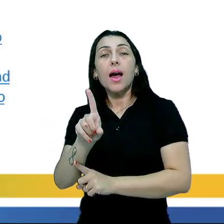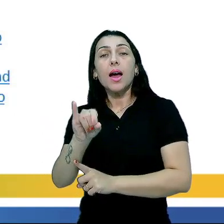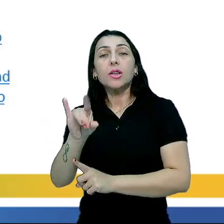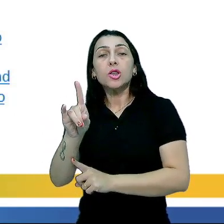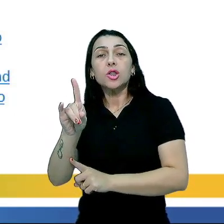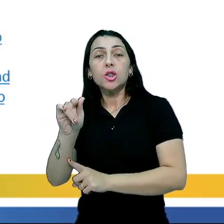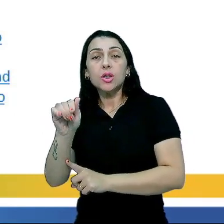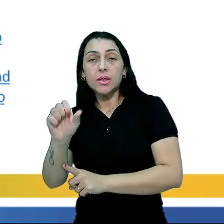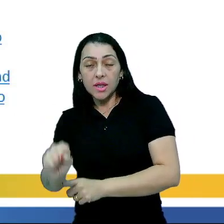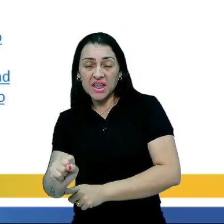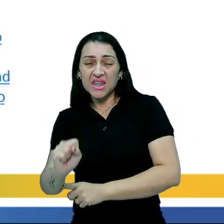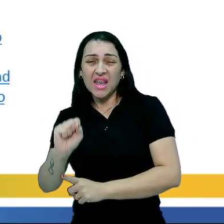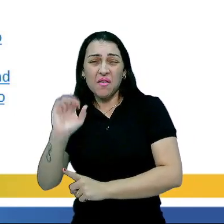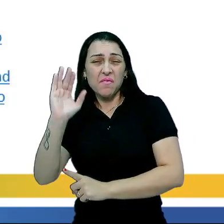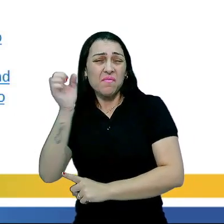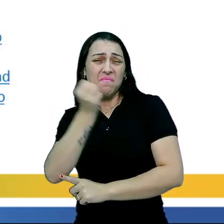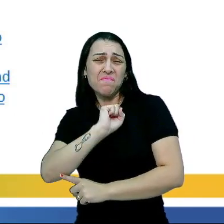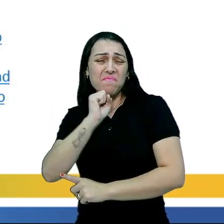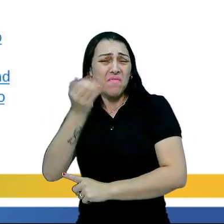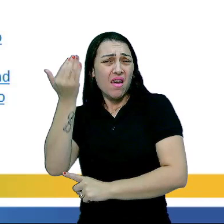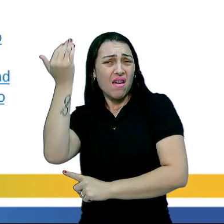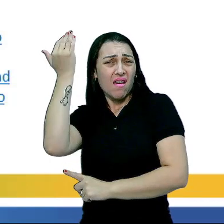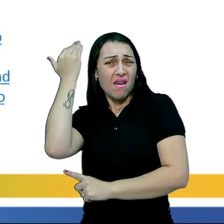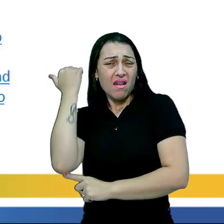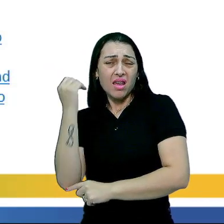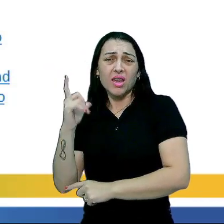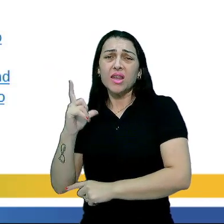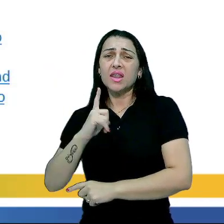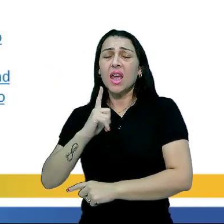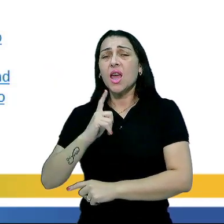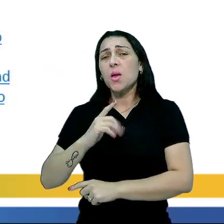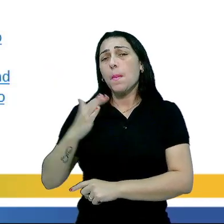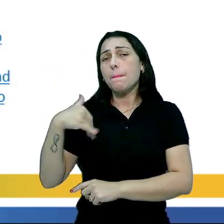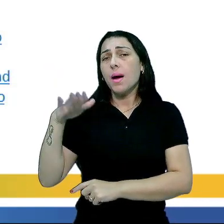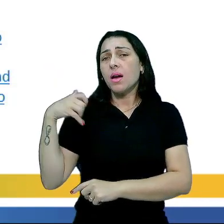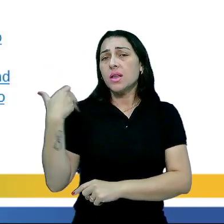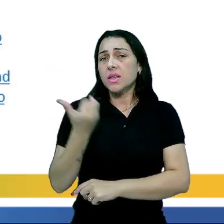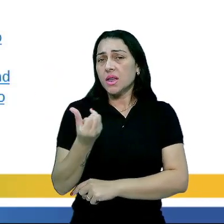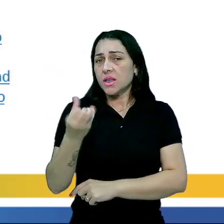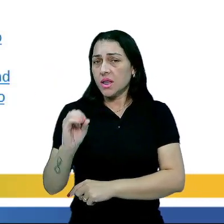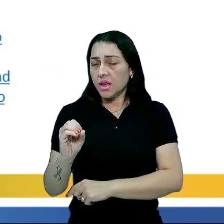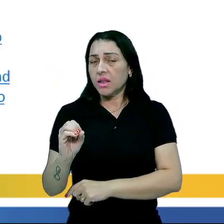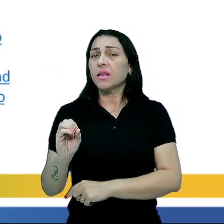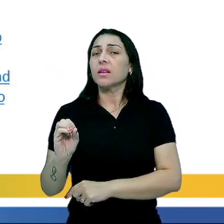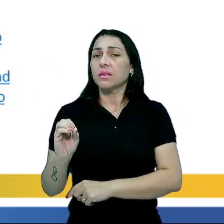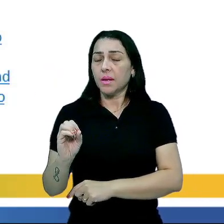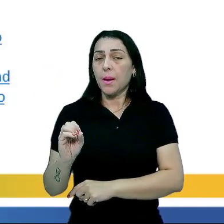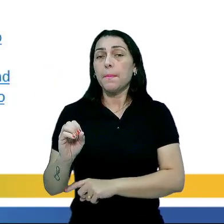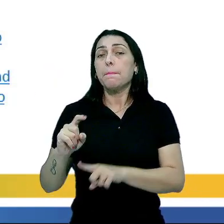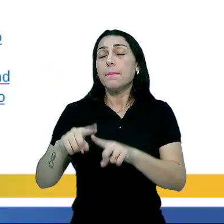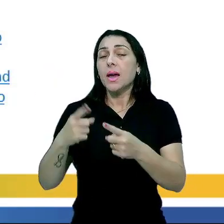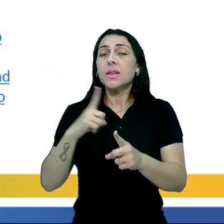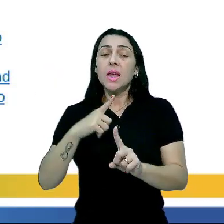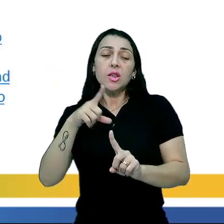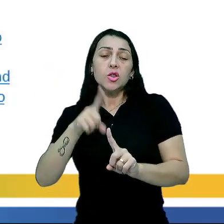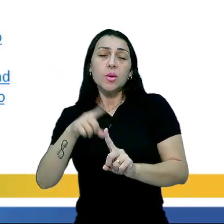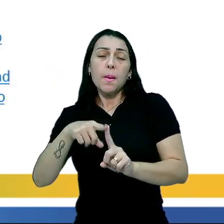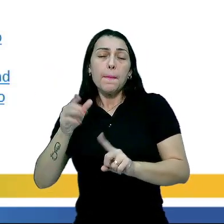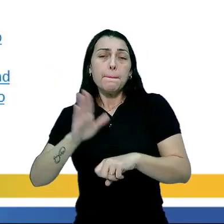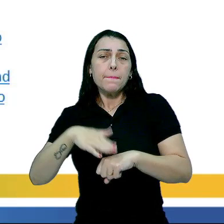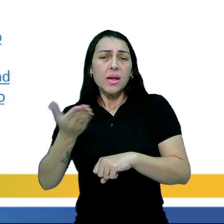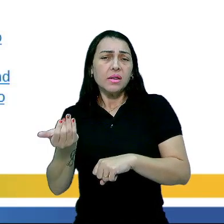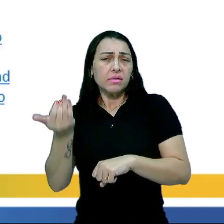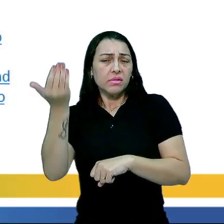bem antiga para mim, pelo menos, que tem um pouco mais de 60 anos, mas a gente tem marcas ainda mais